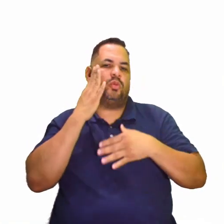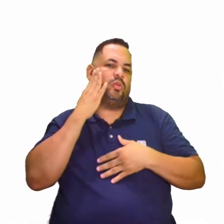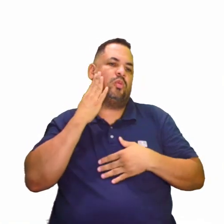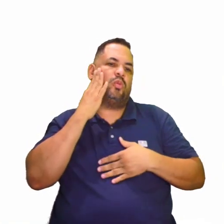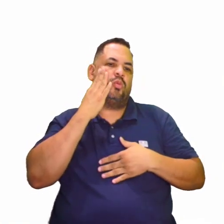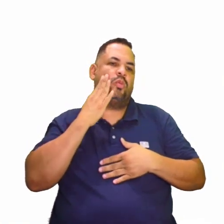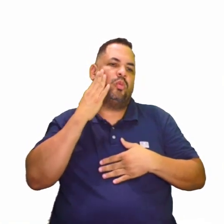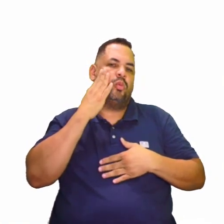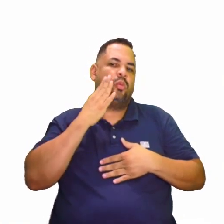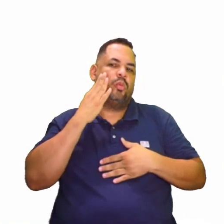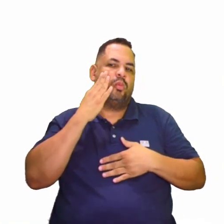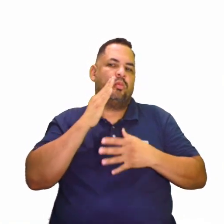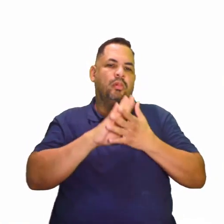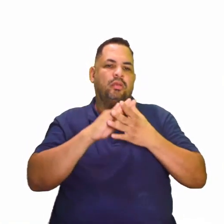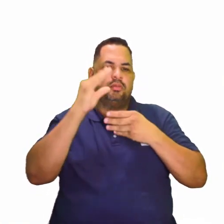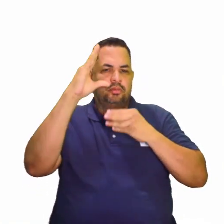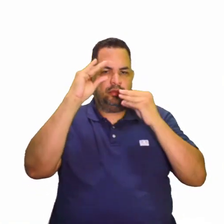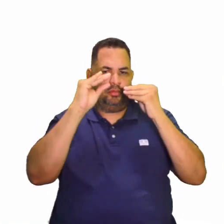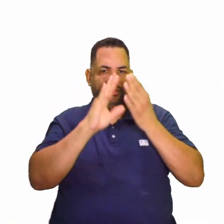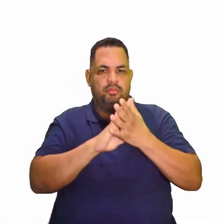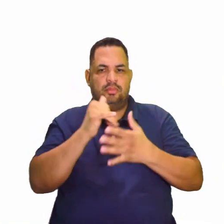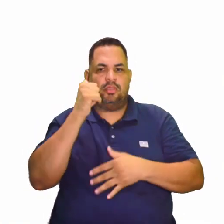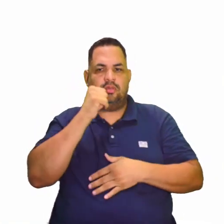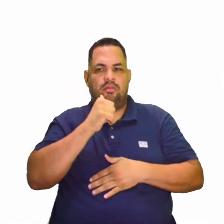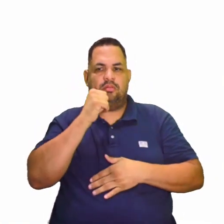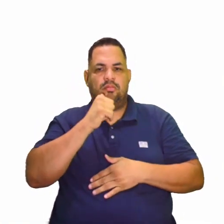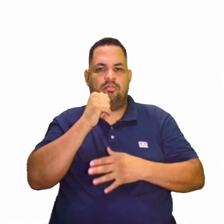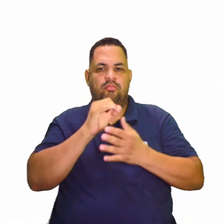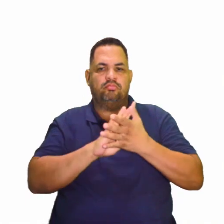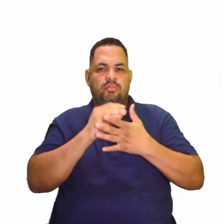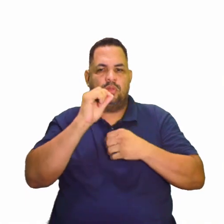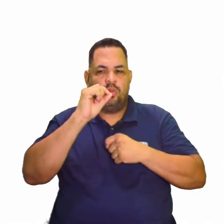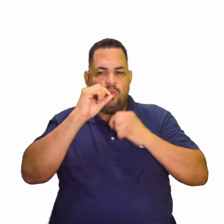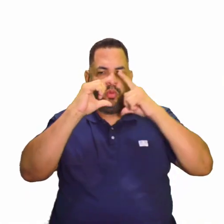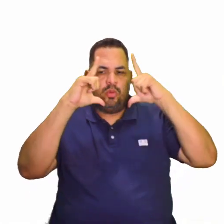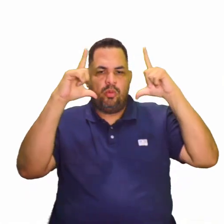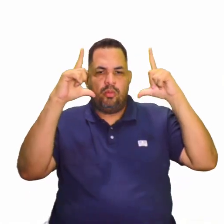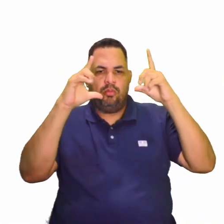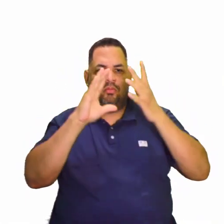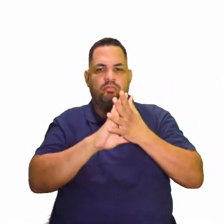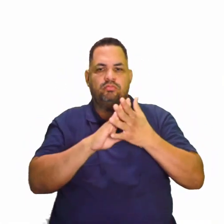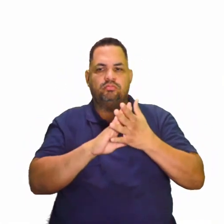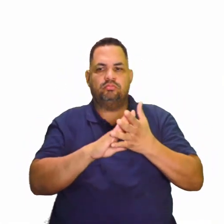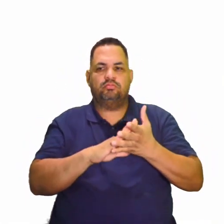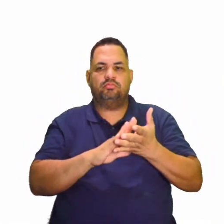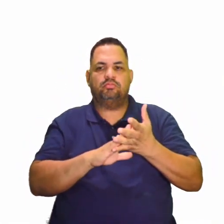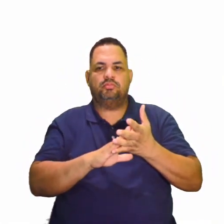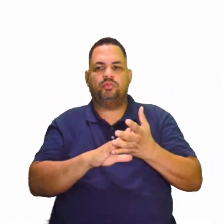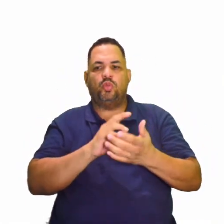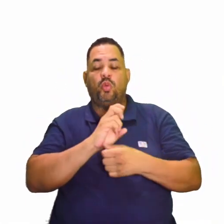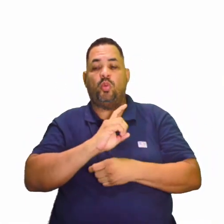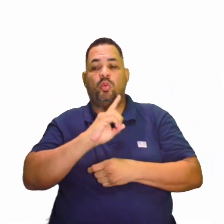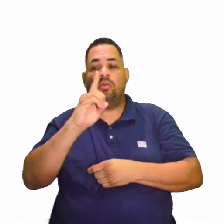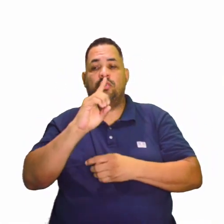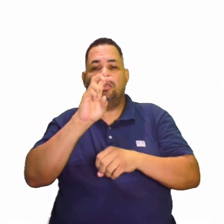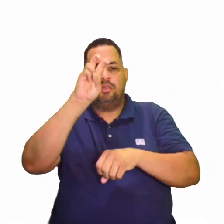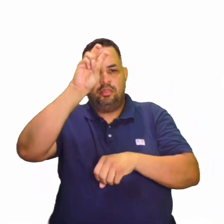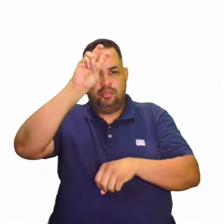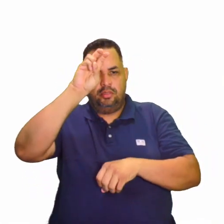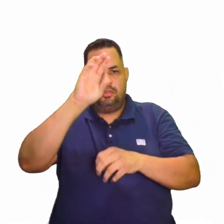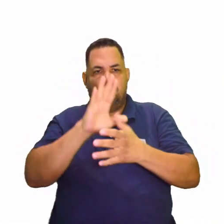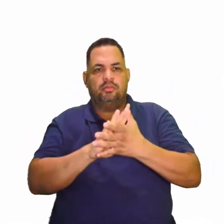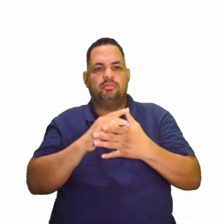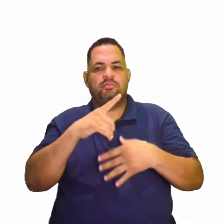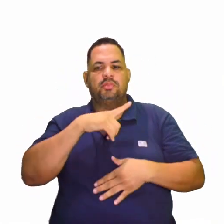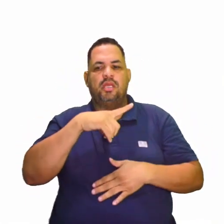a pele mais escura e as mulheres com um tom mais claro. A aparência dos deuses egípcios era sempre